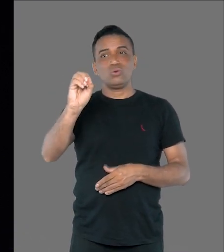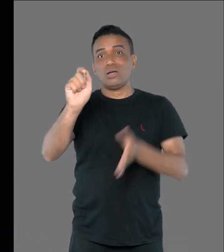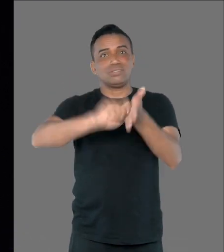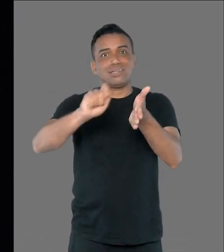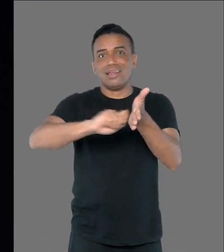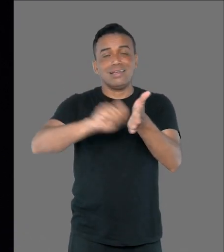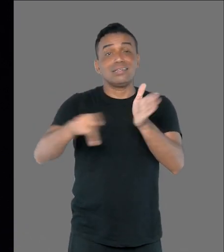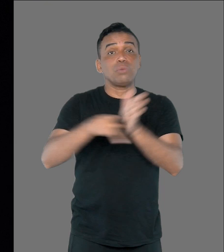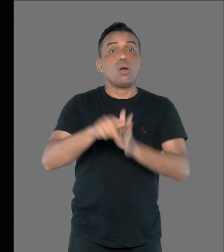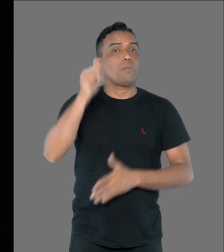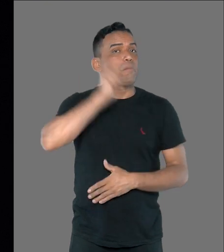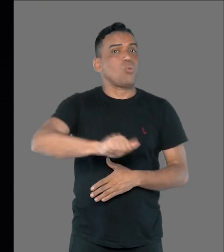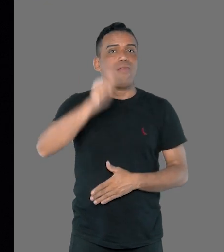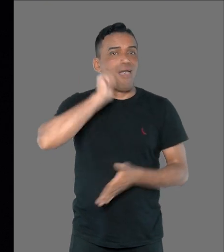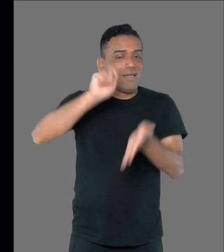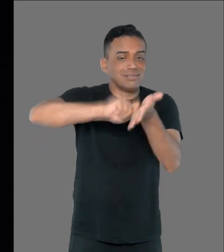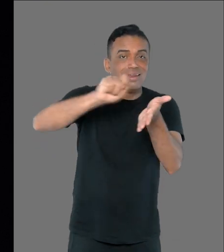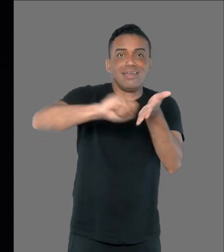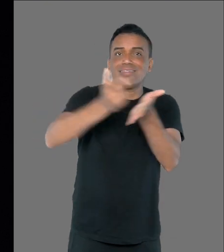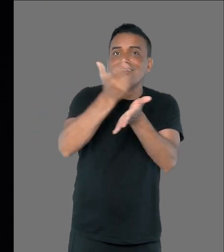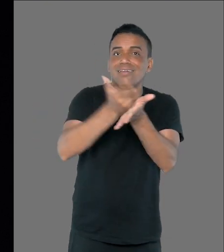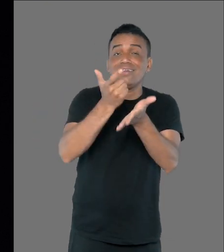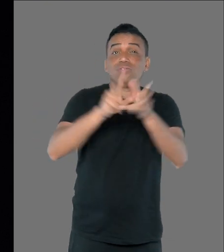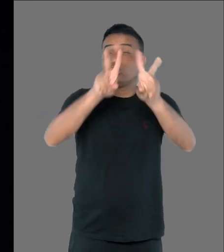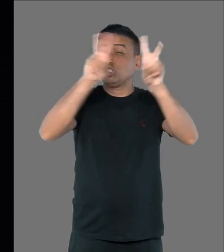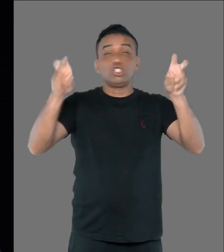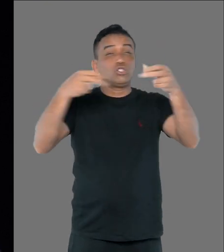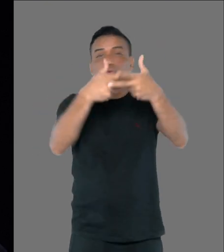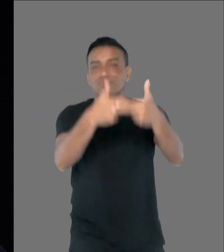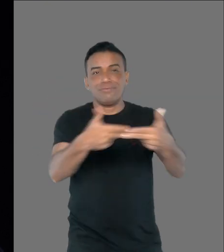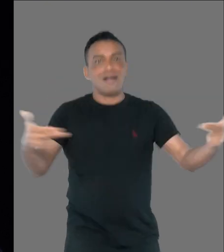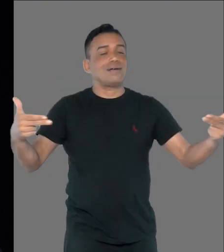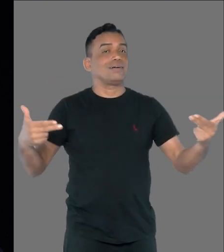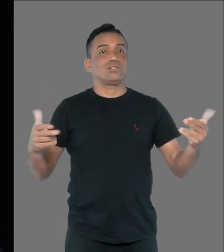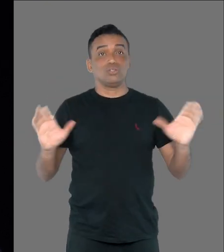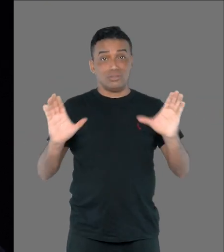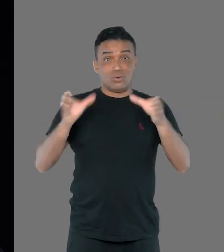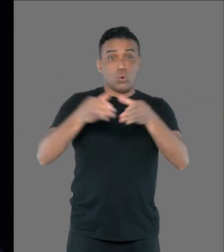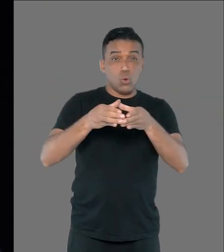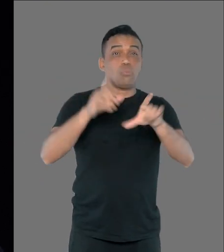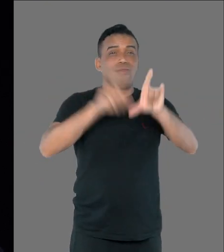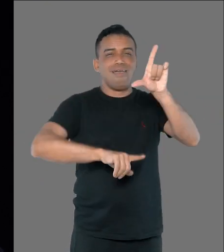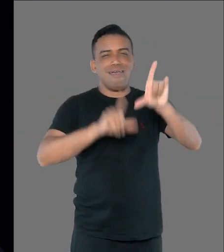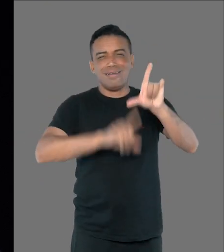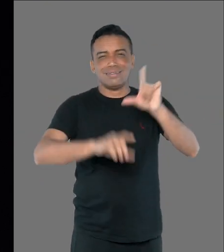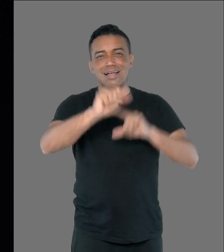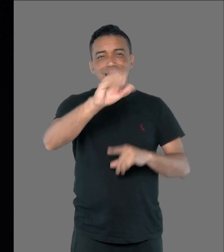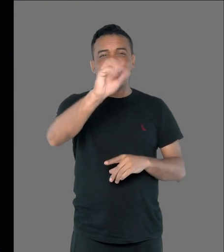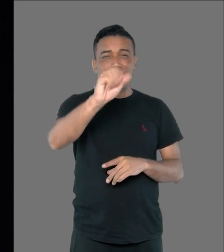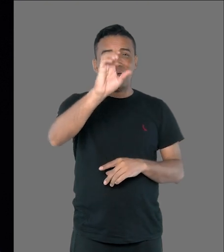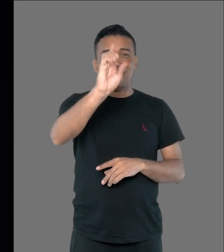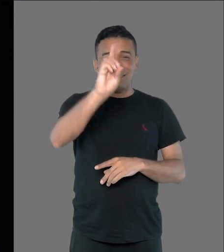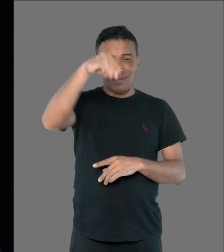por mulheres, autoras brasileiras, os títulos mais diversos. A academia está aberta, uma exposição